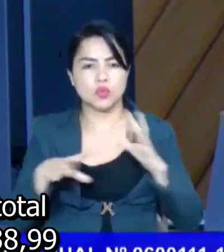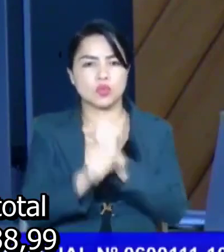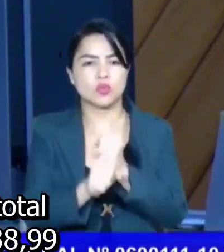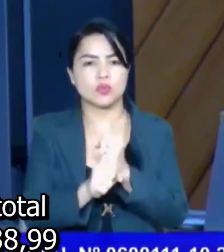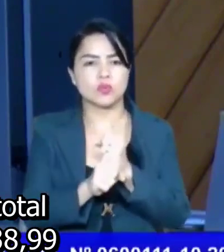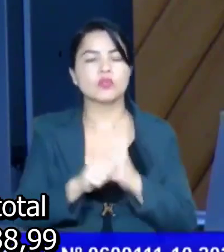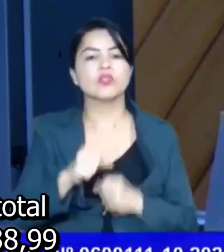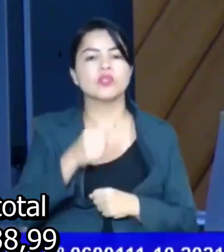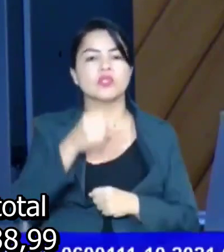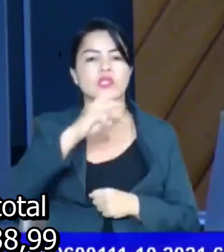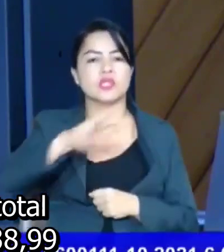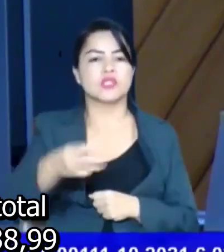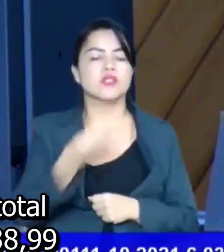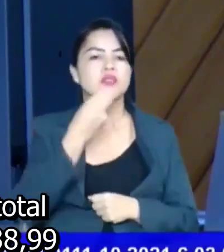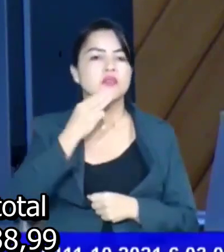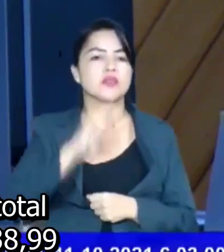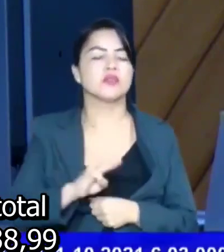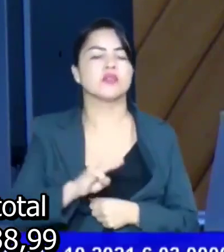R$